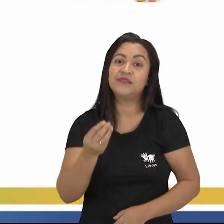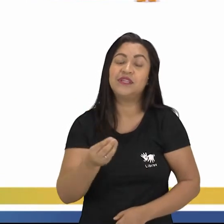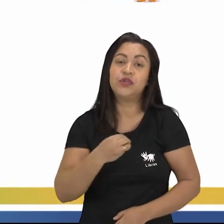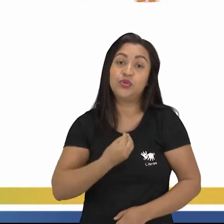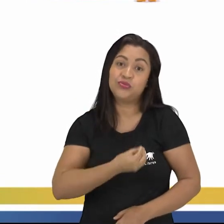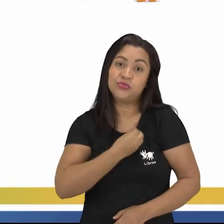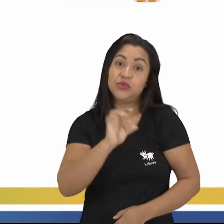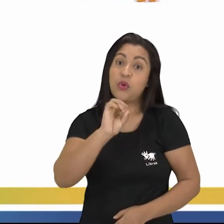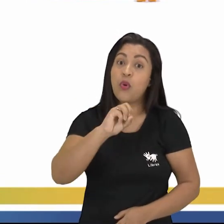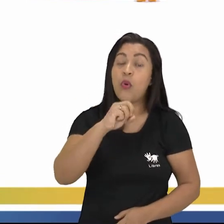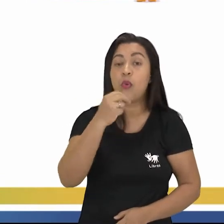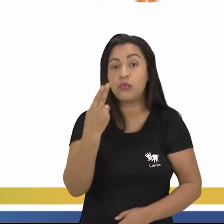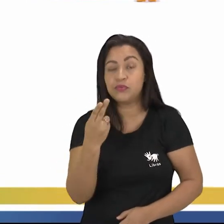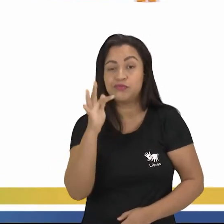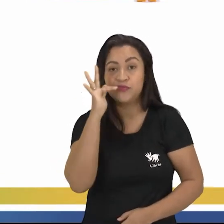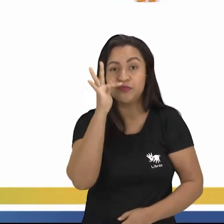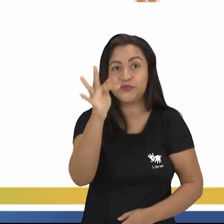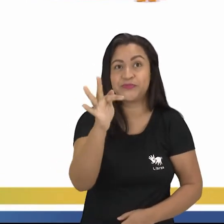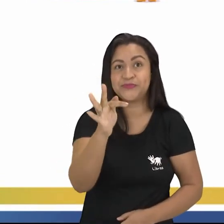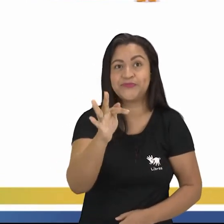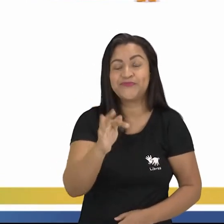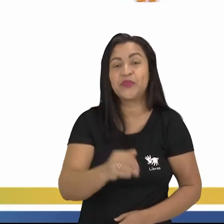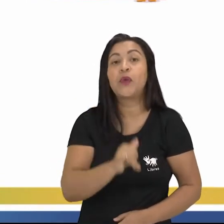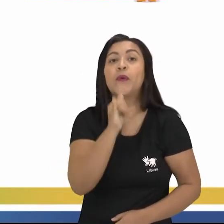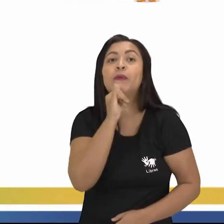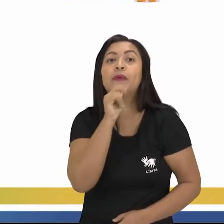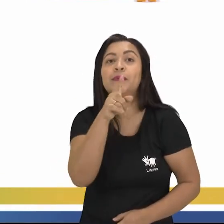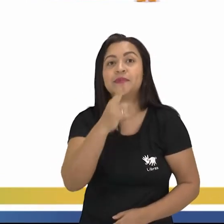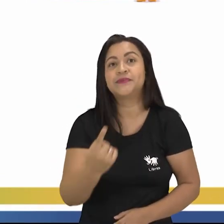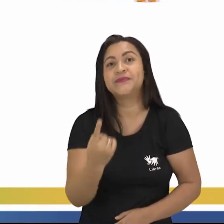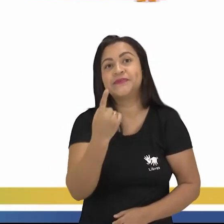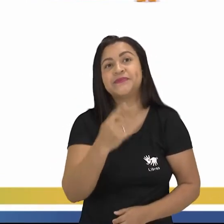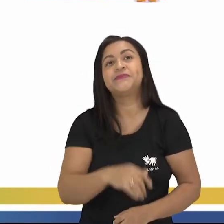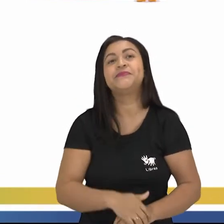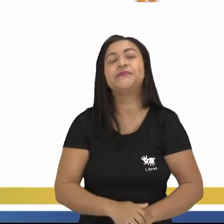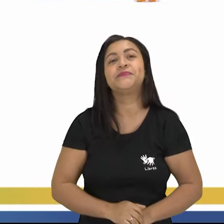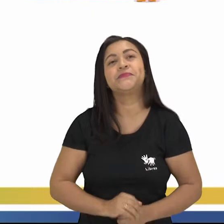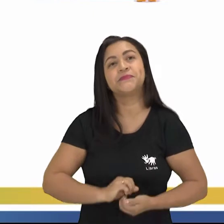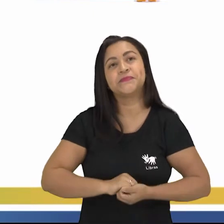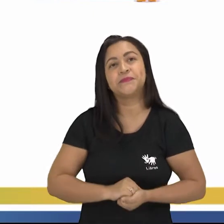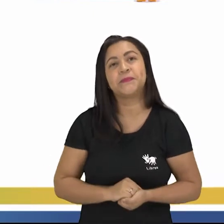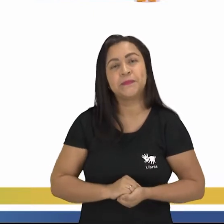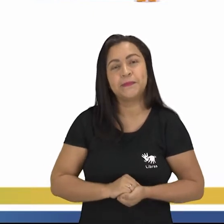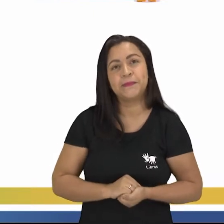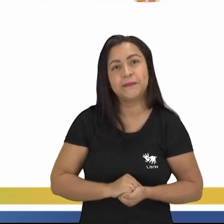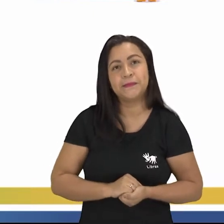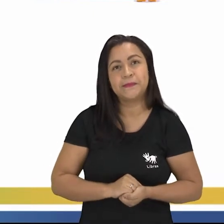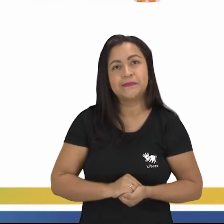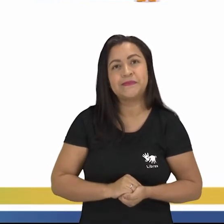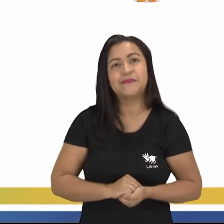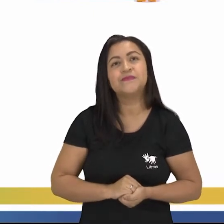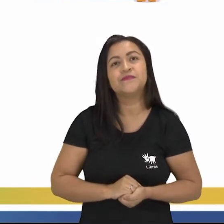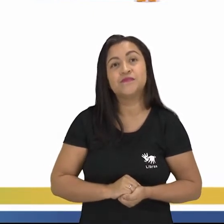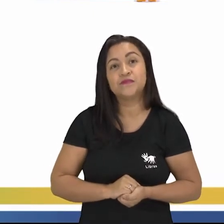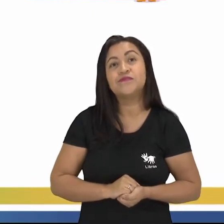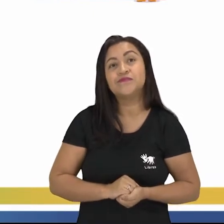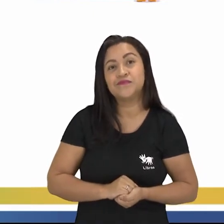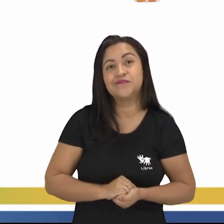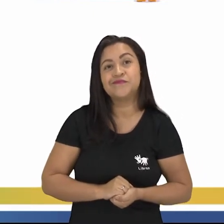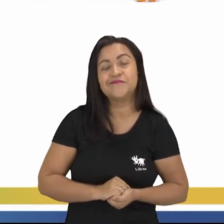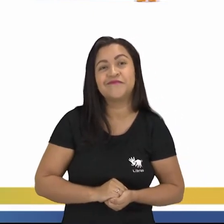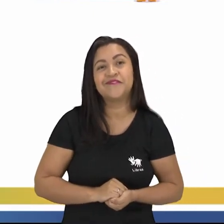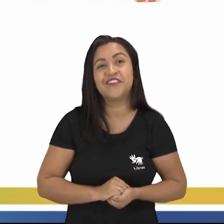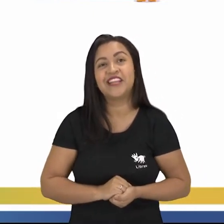segundo exemplo aqui no slide. If my parents were celebrities, they would be very